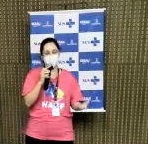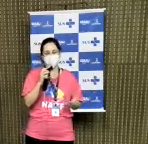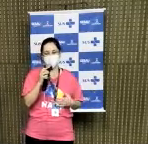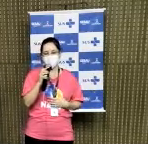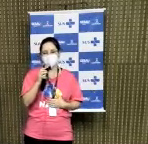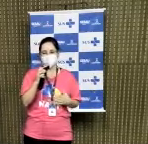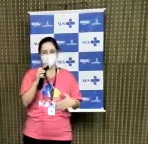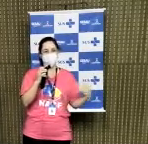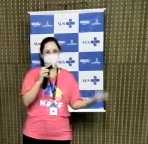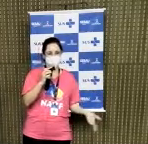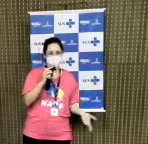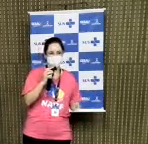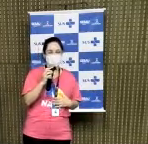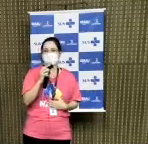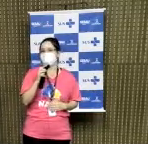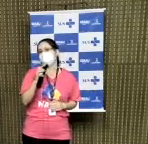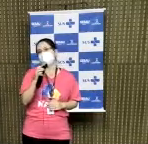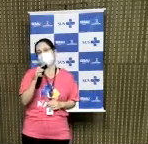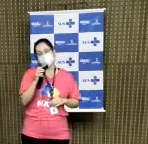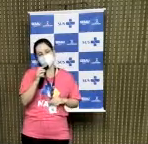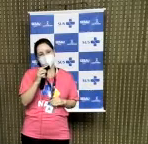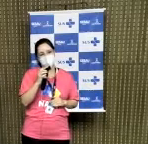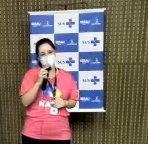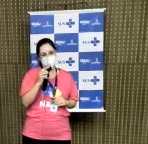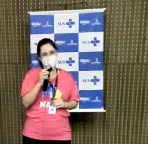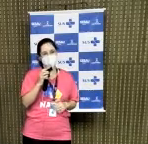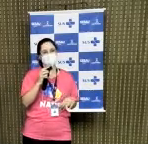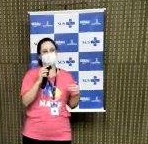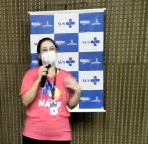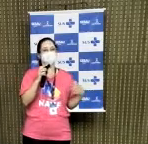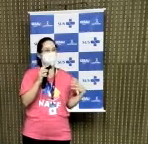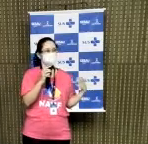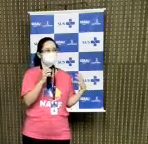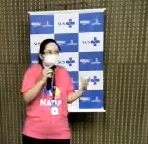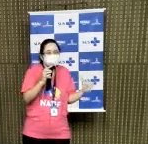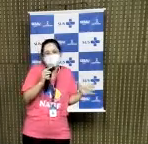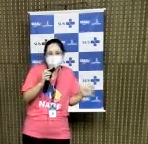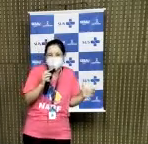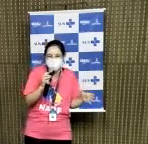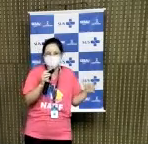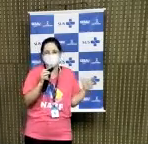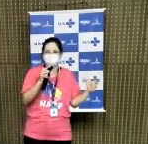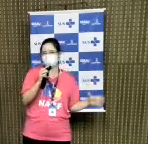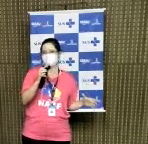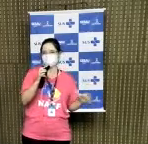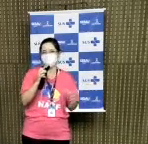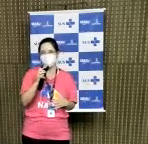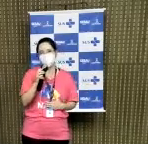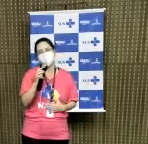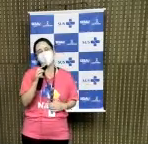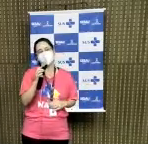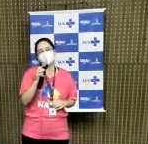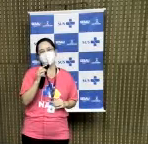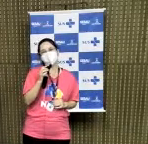nos indicadores daqui para frente. A equipe é muito acolhedora com nós, a gente sempre consegue tudo que a gente quer na medida do nosso